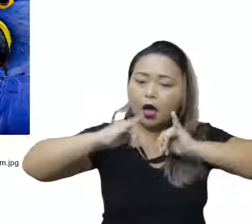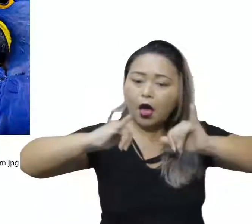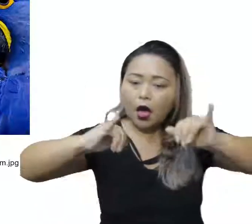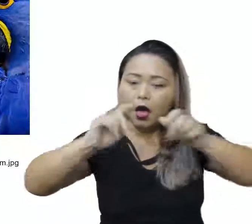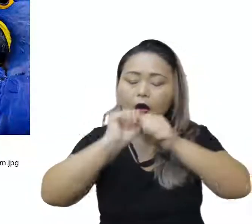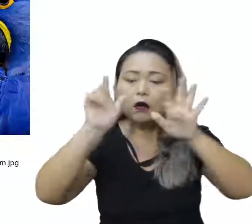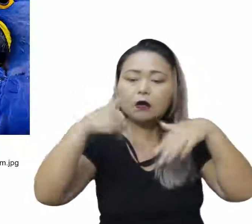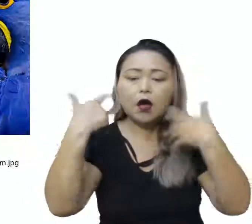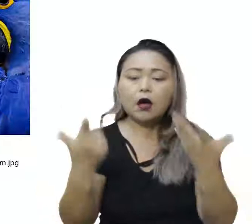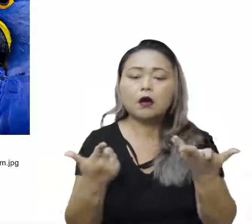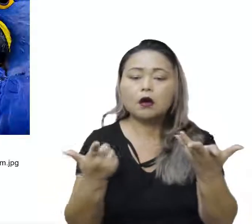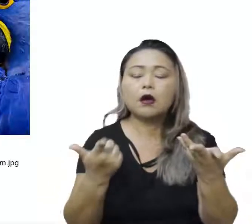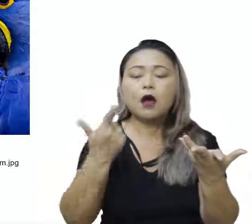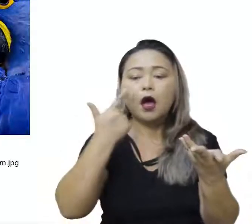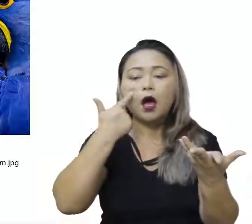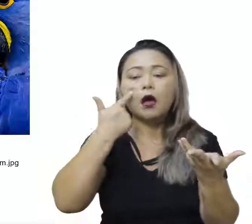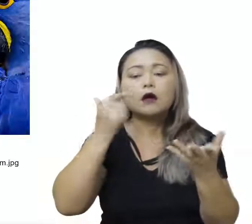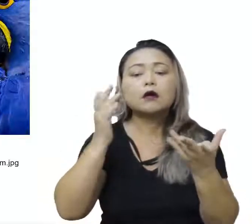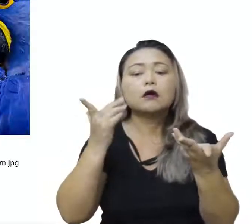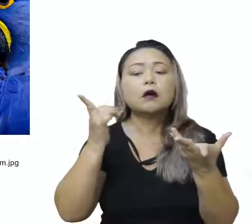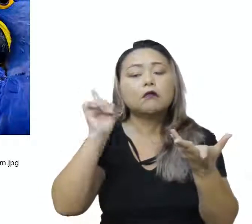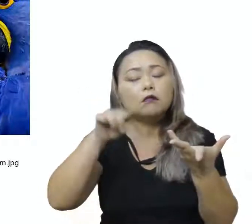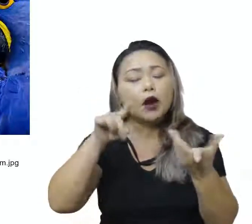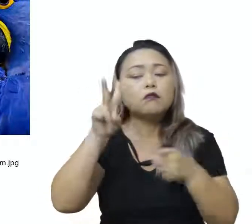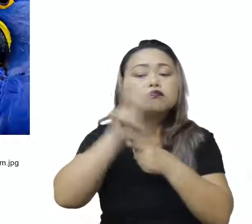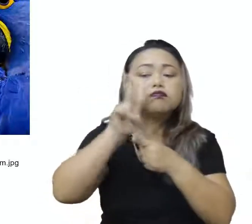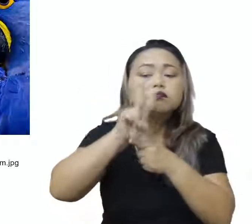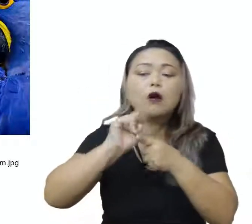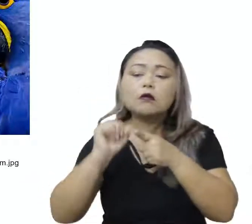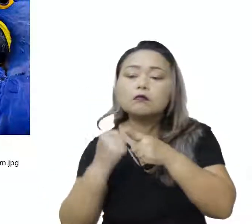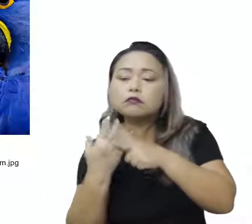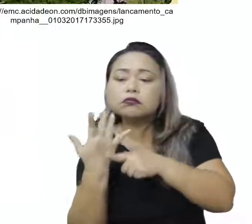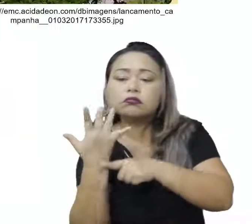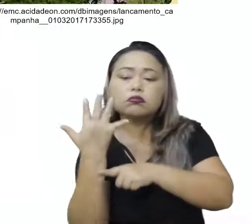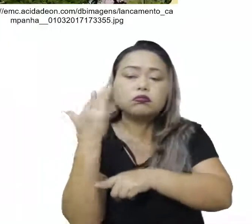preservar o meio ambiente.